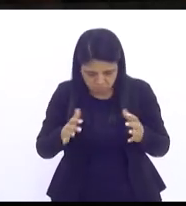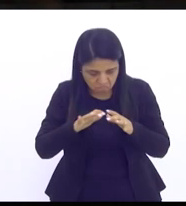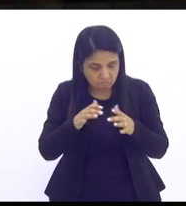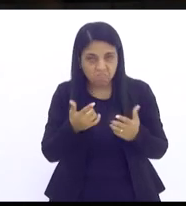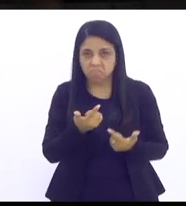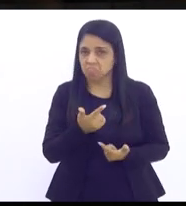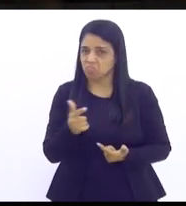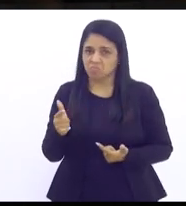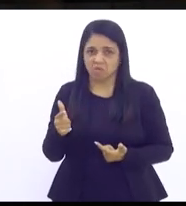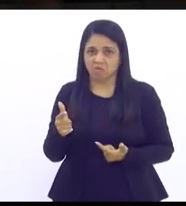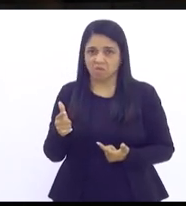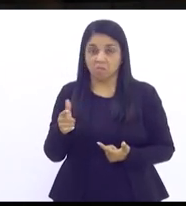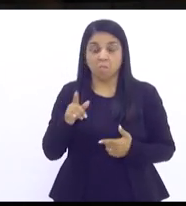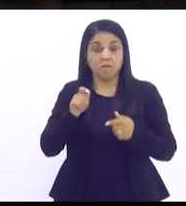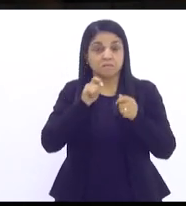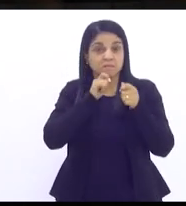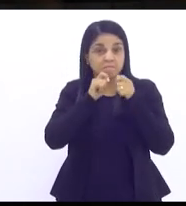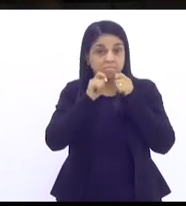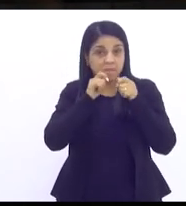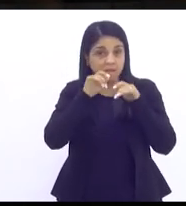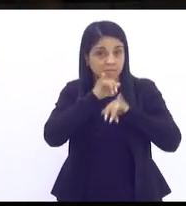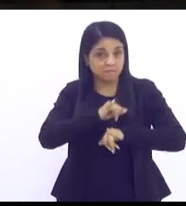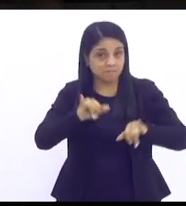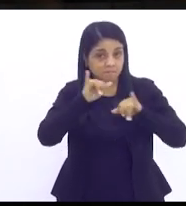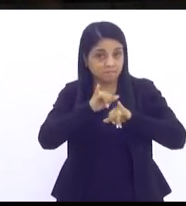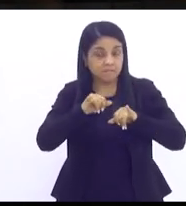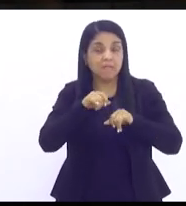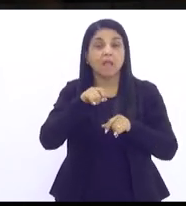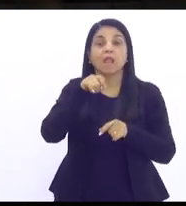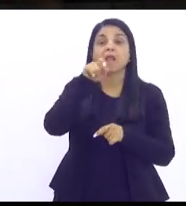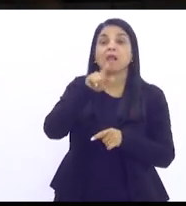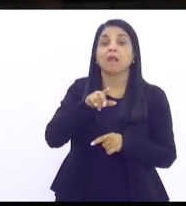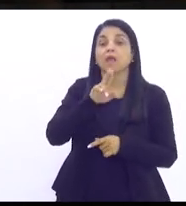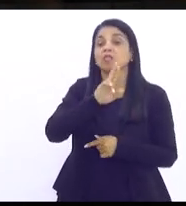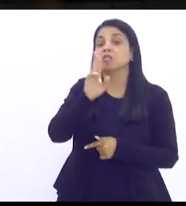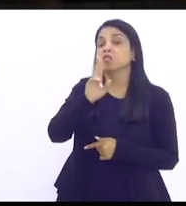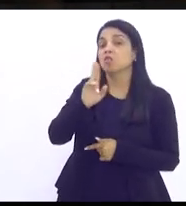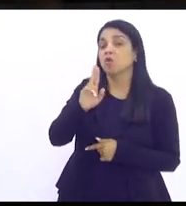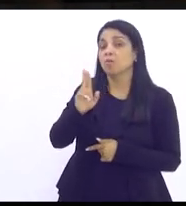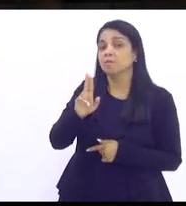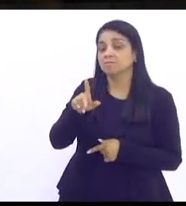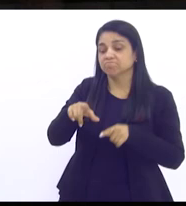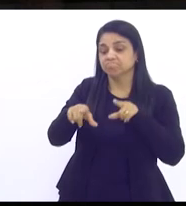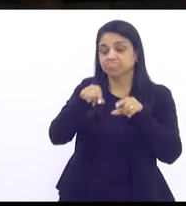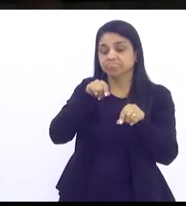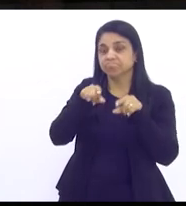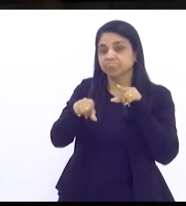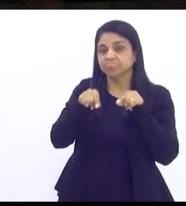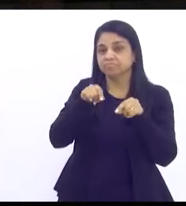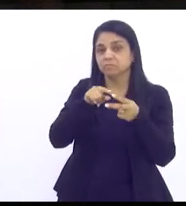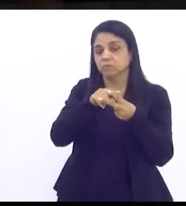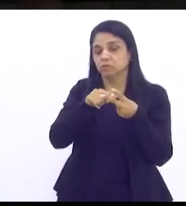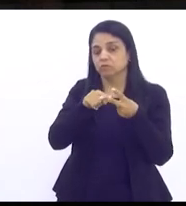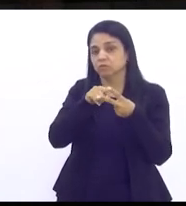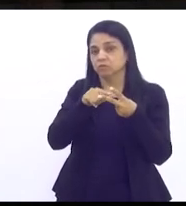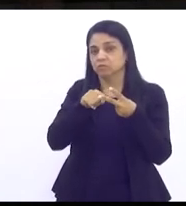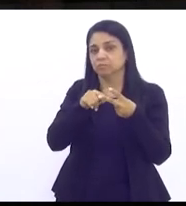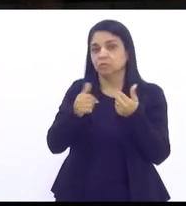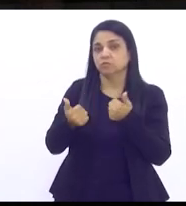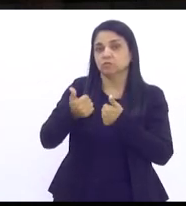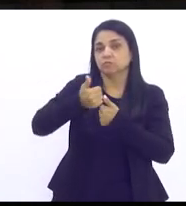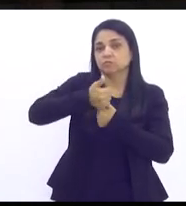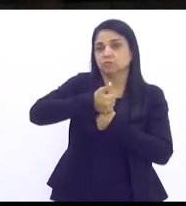segundo a imprensa, quais são os dois nomes cotados para substituir o